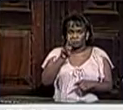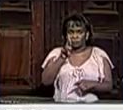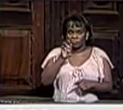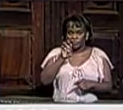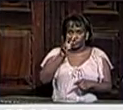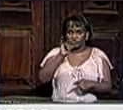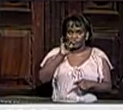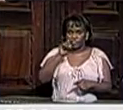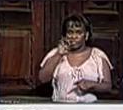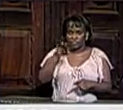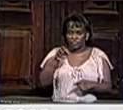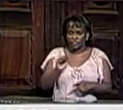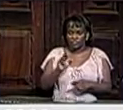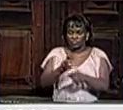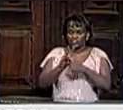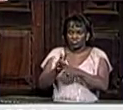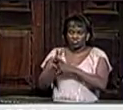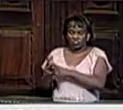tomou,